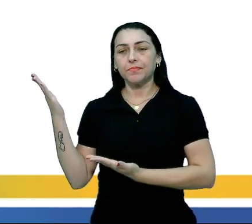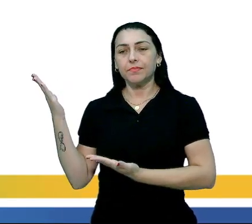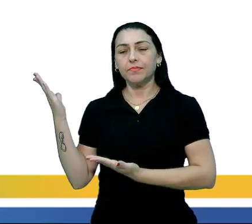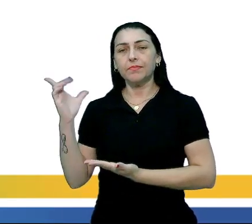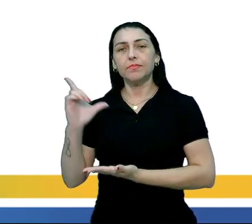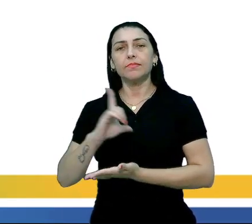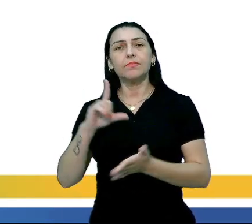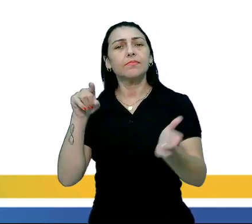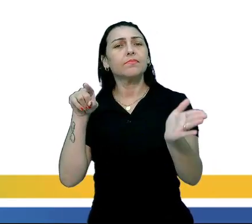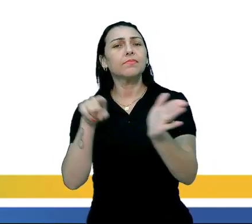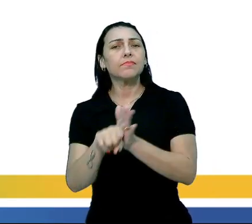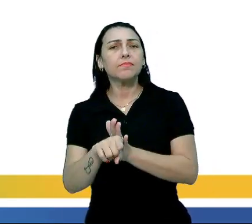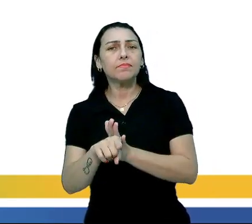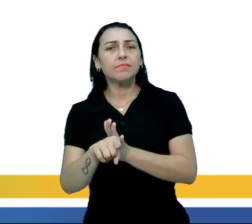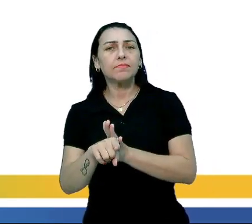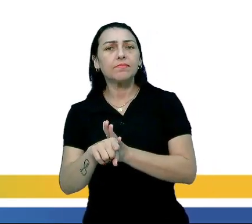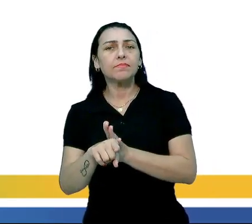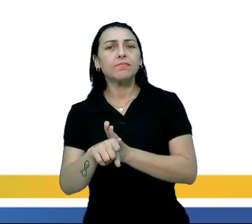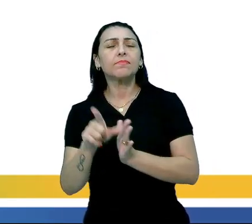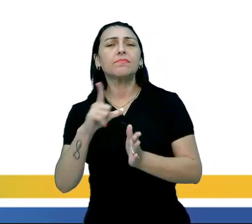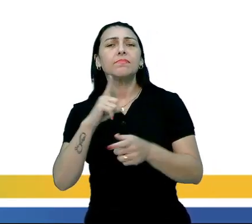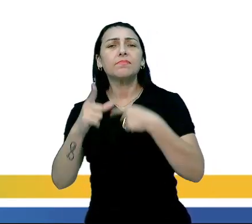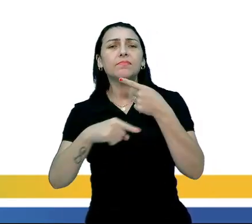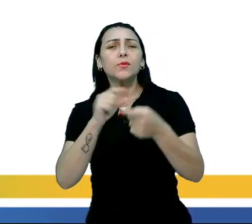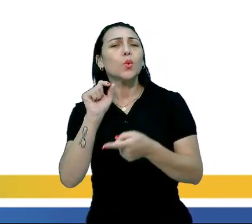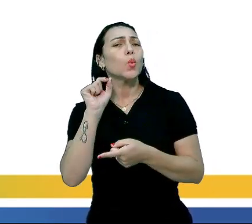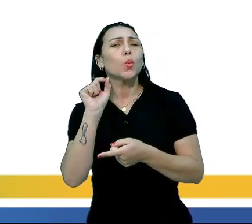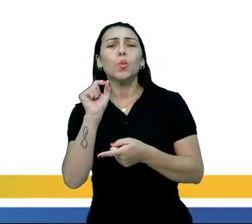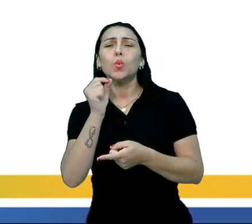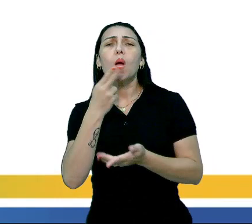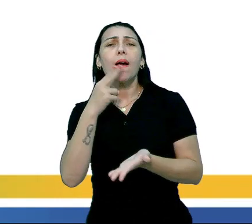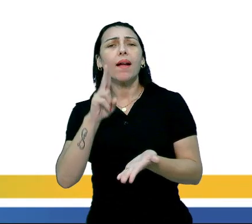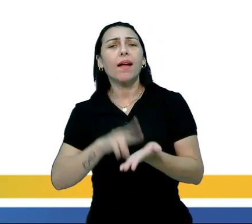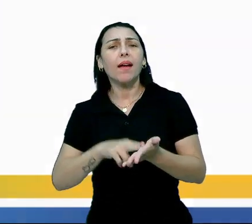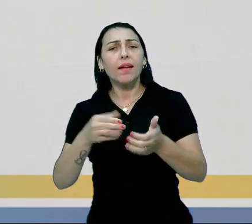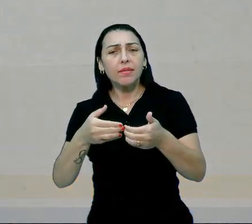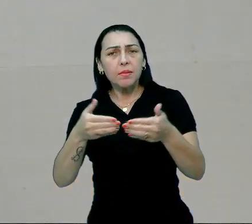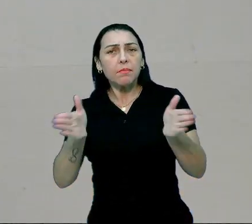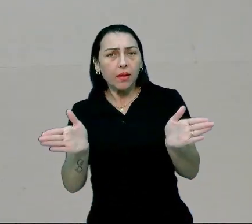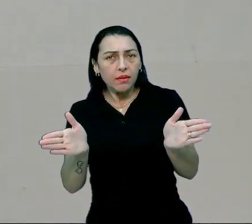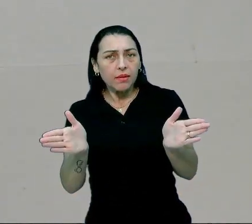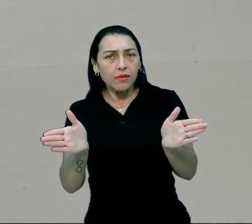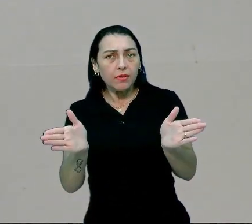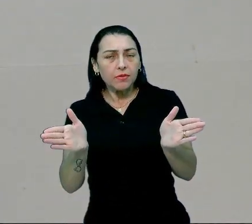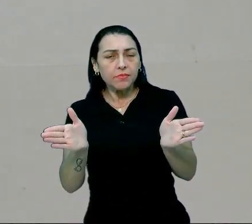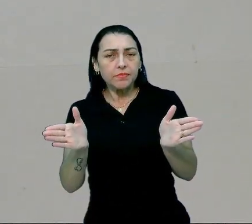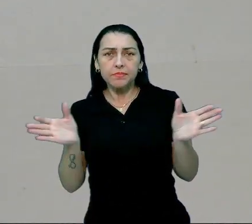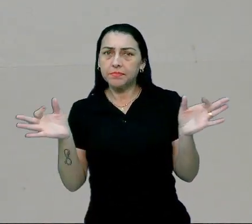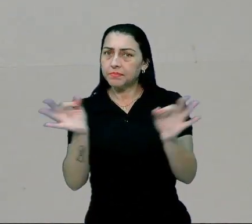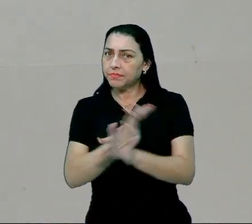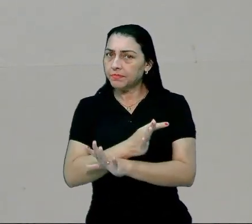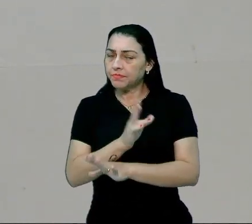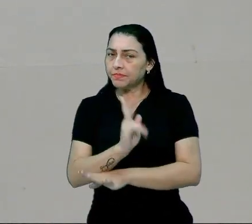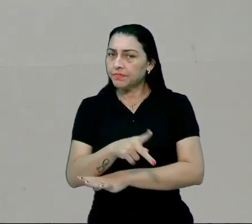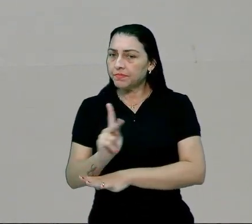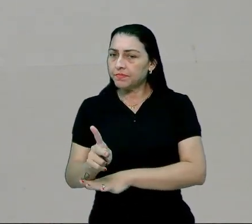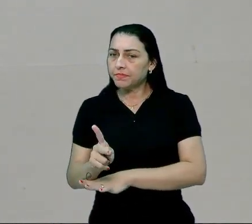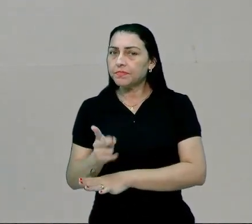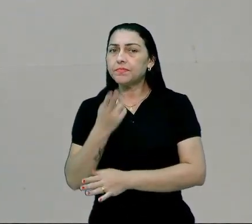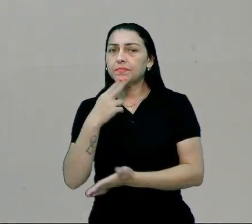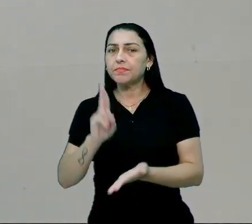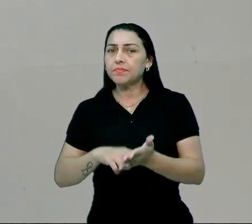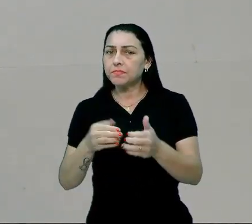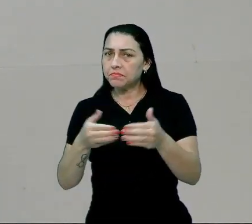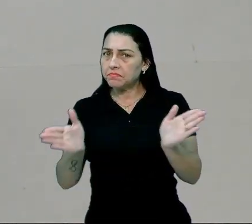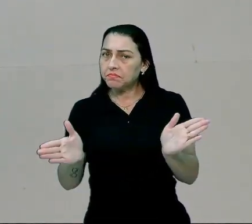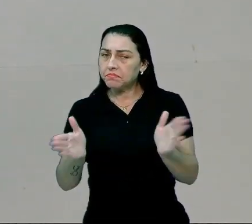aquela pergunta que não quer calar. O que é uma carta aberta? Aí você diz assim, pronto, professora, carta aberta é